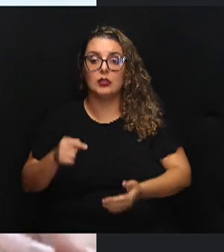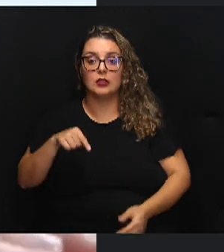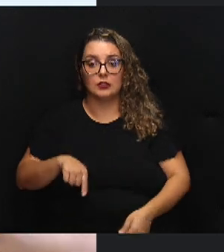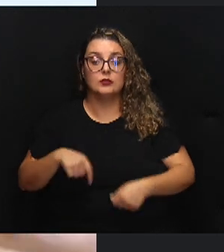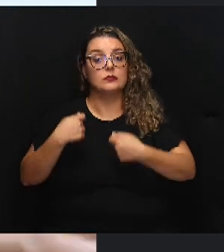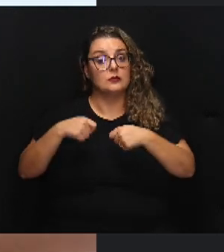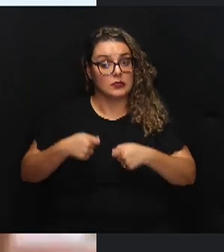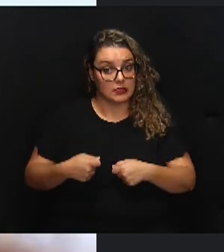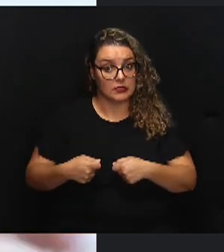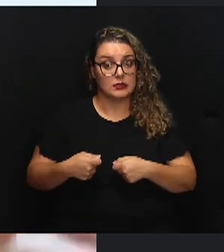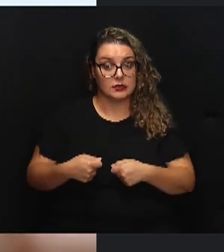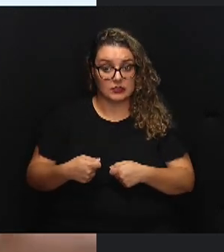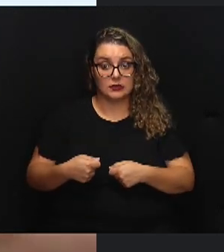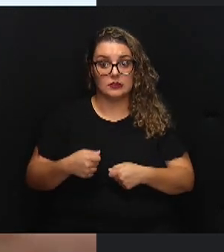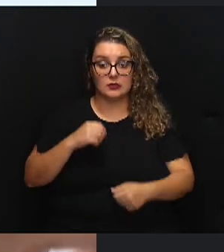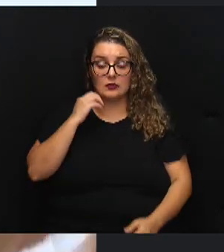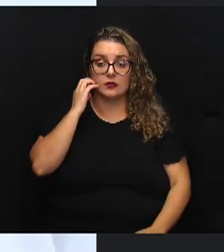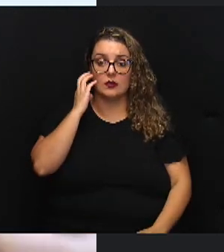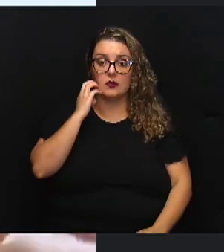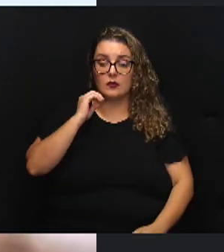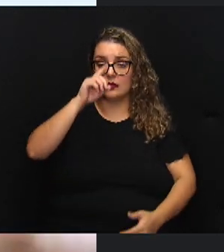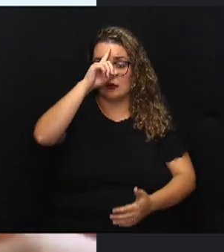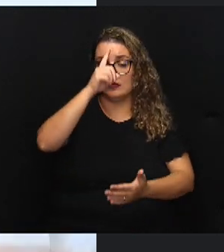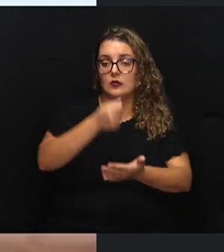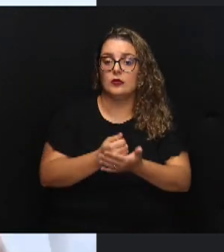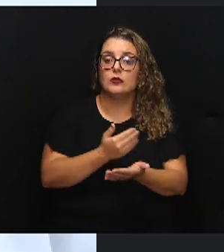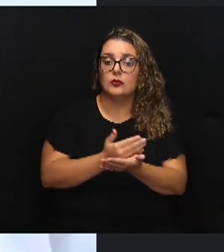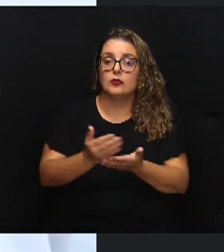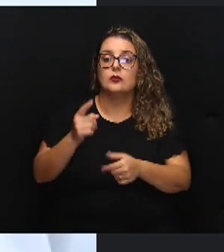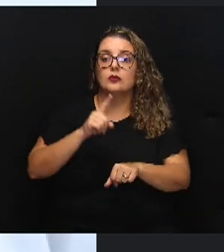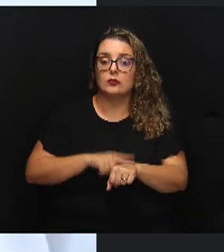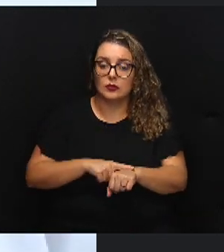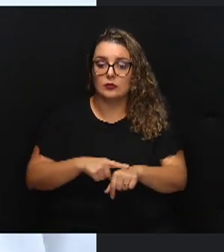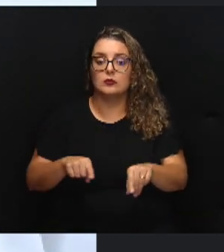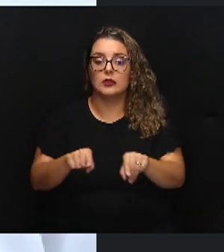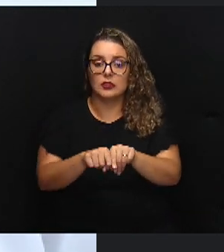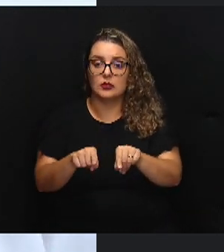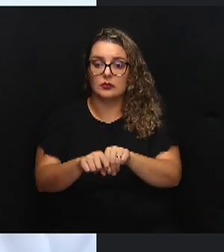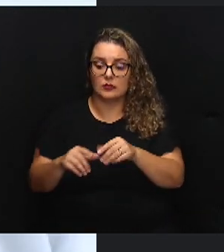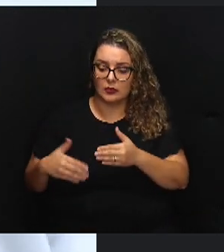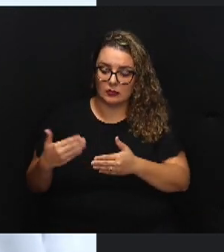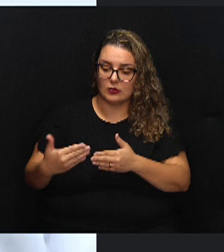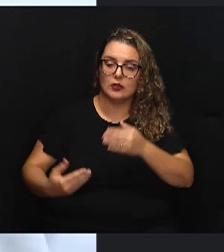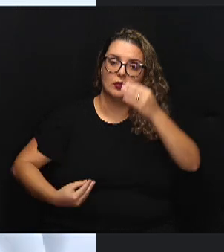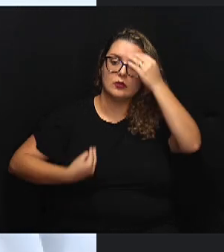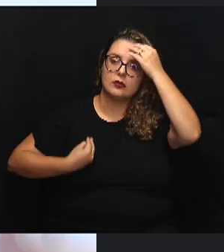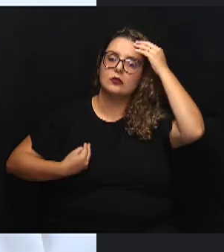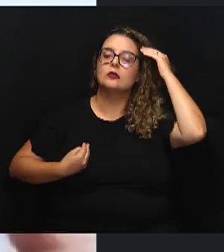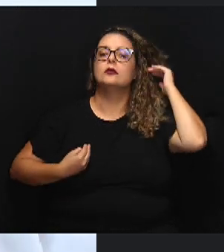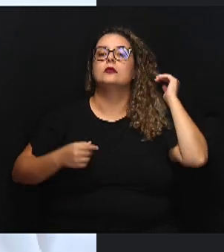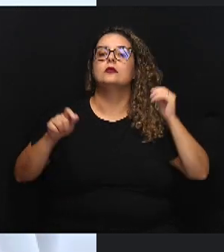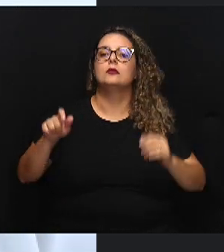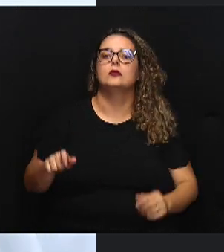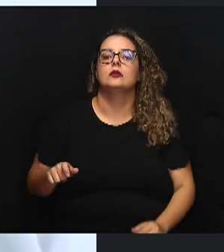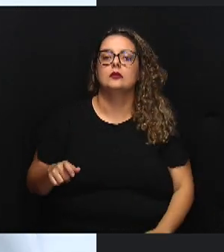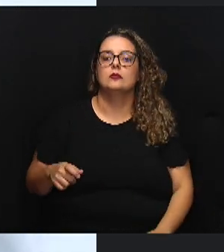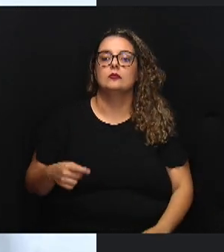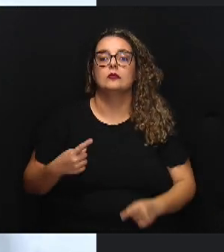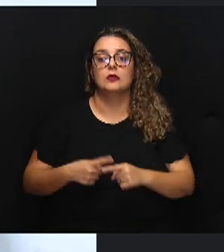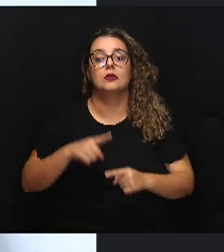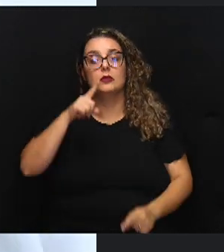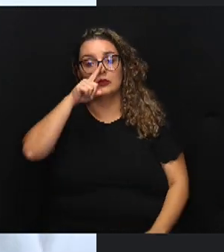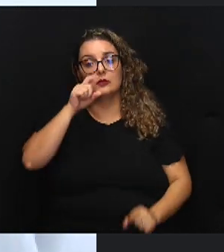ser determinado no momento inicial, mas também ao longo da vida do indivíduo, porque esse risco pode